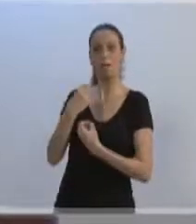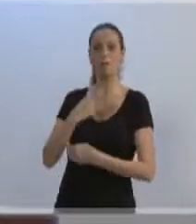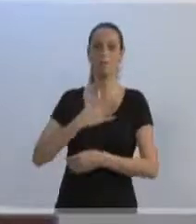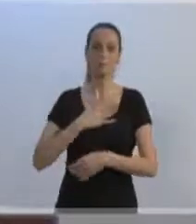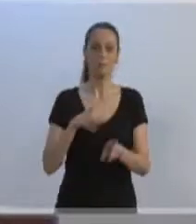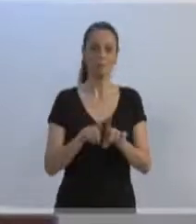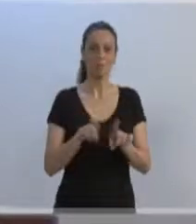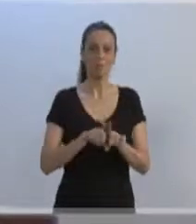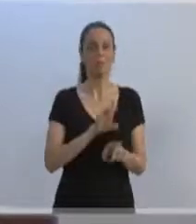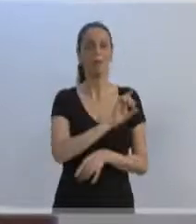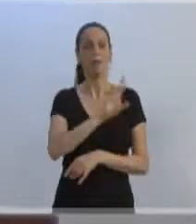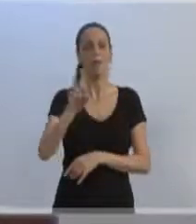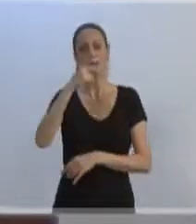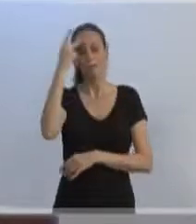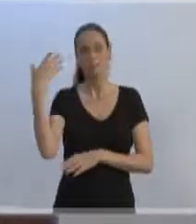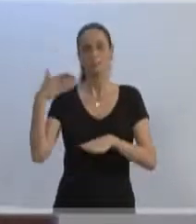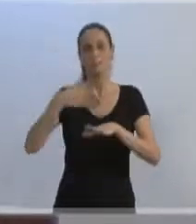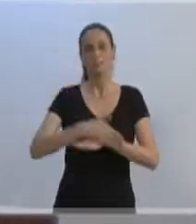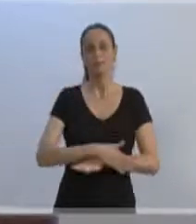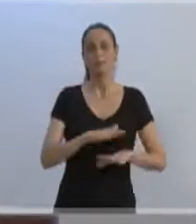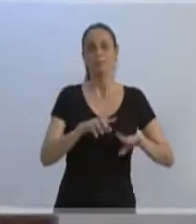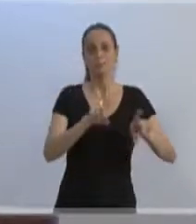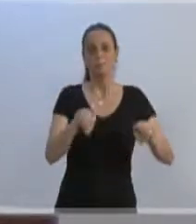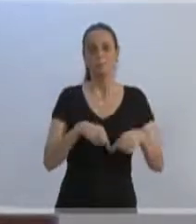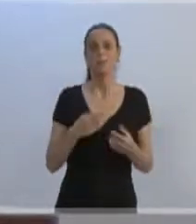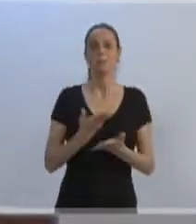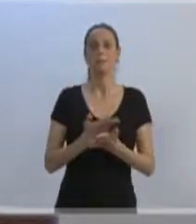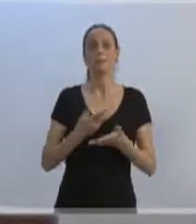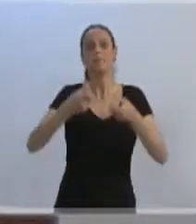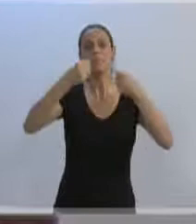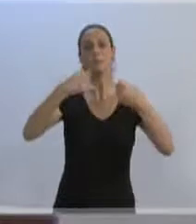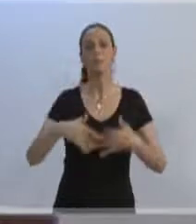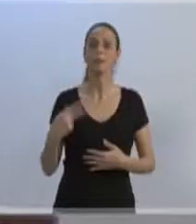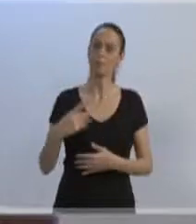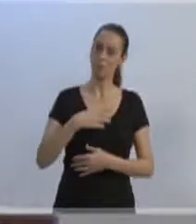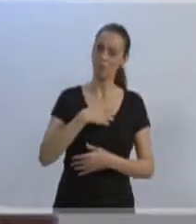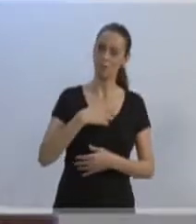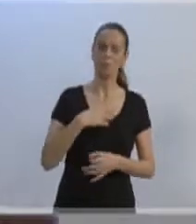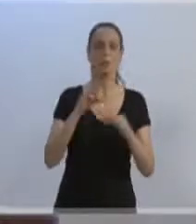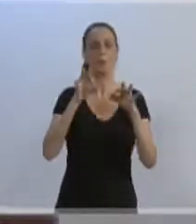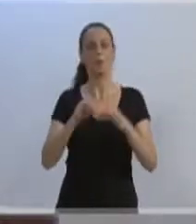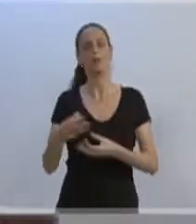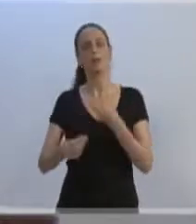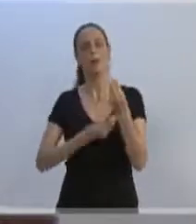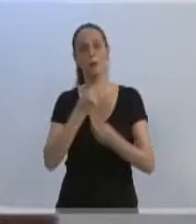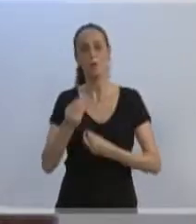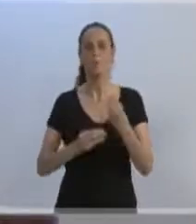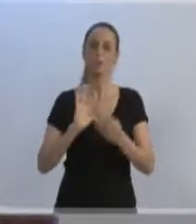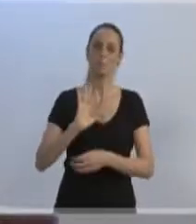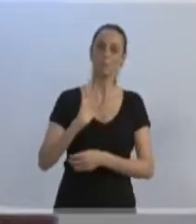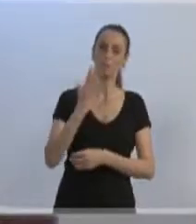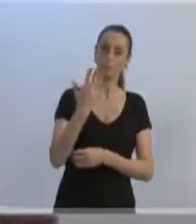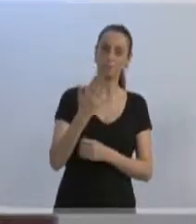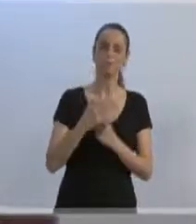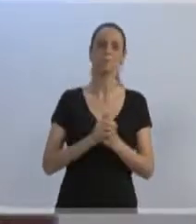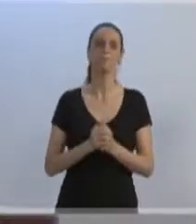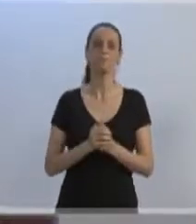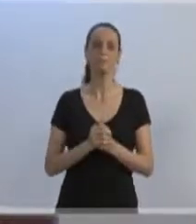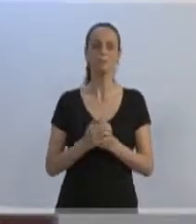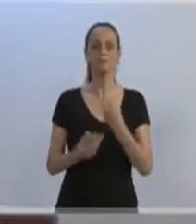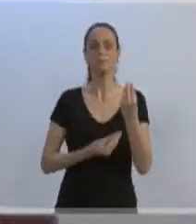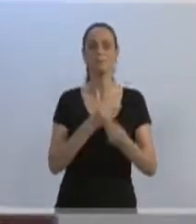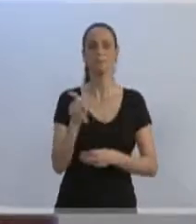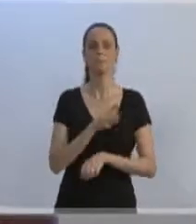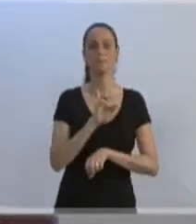pessoa que passou por aquele local explicaram da forma correta de que maneira os professores vem ensinando